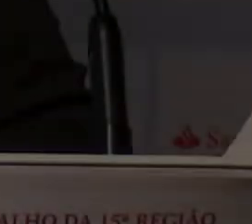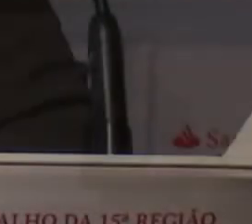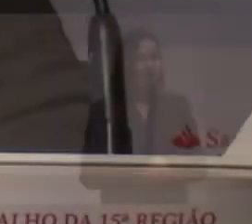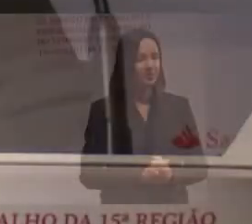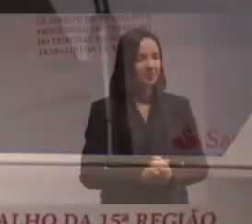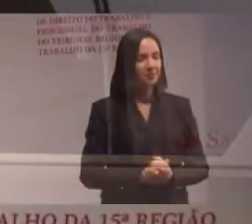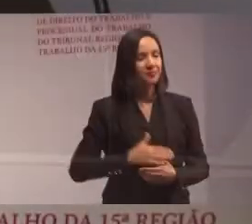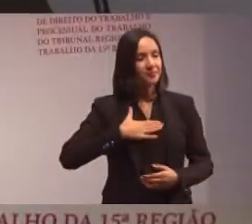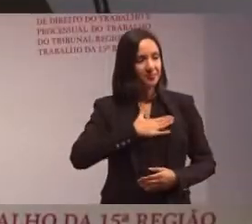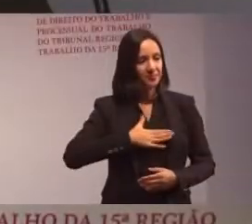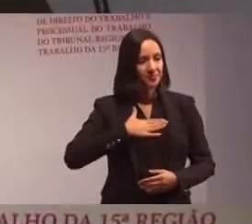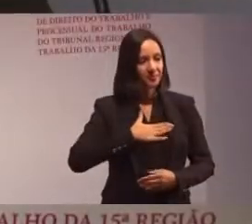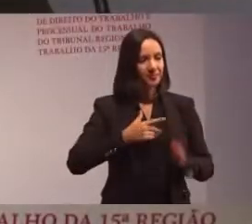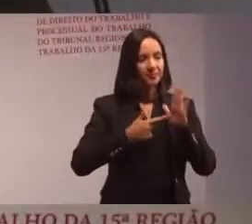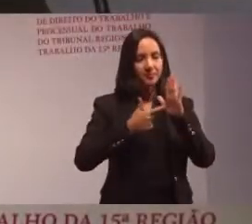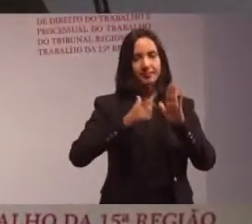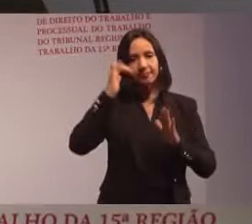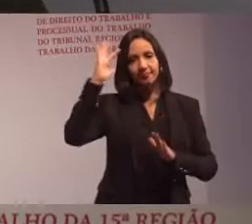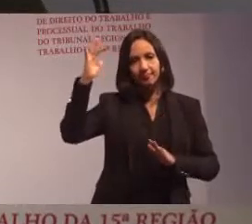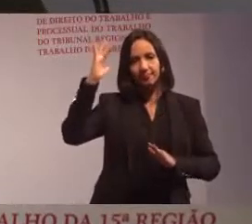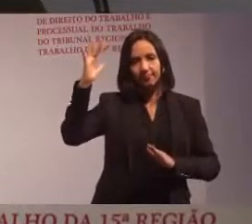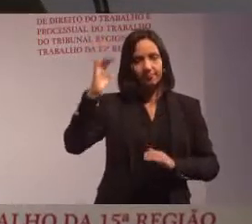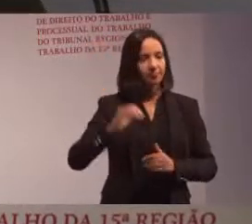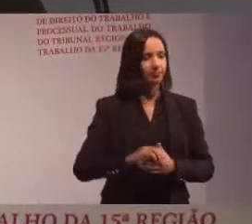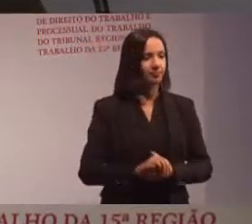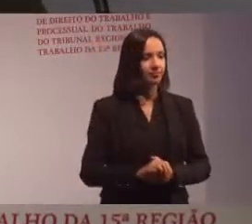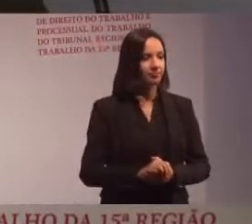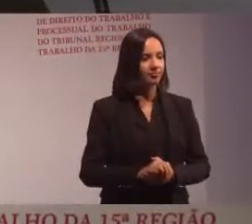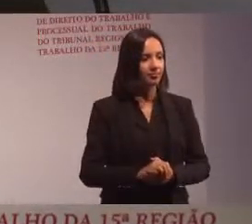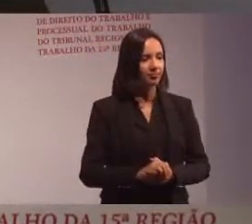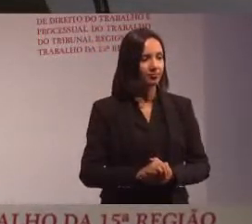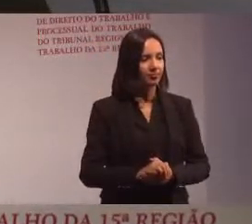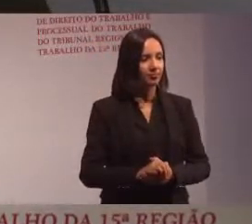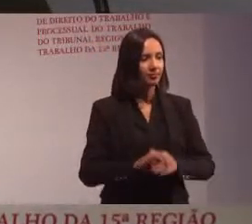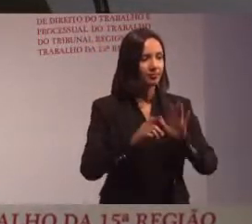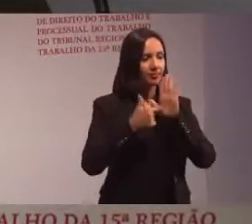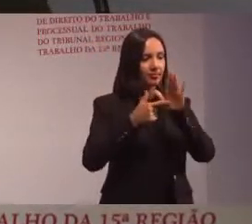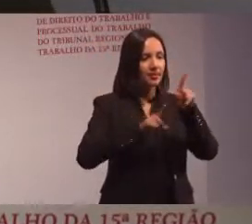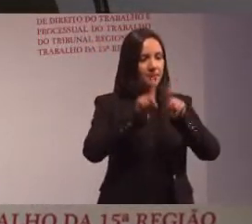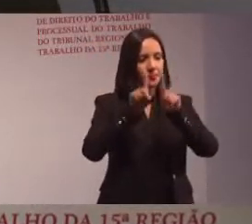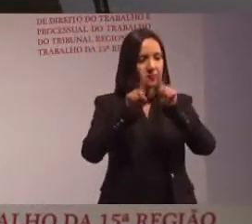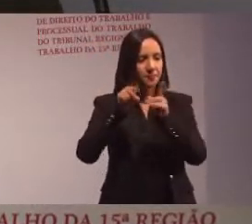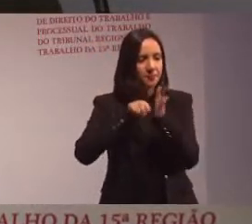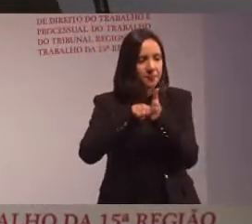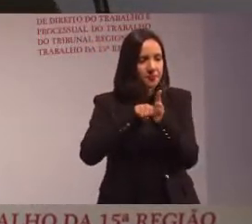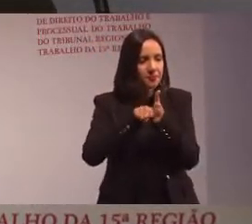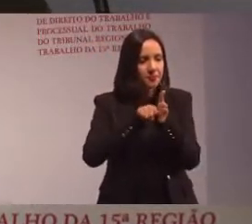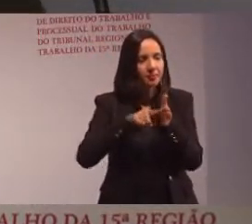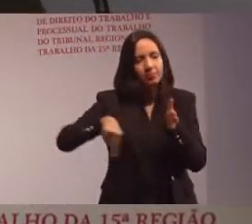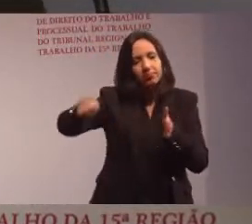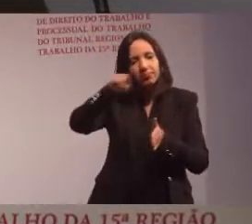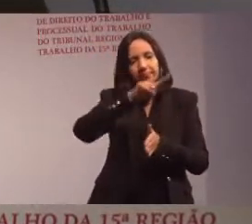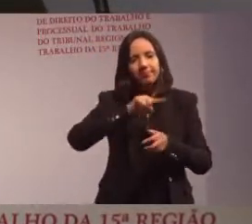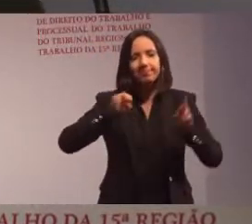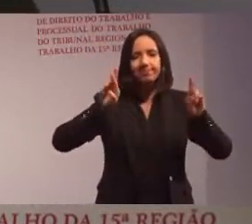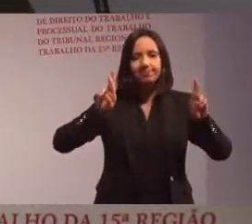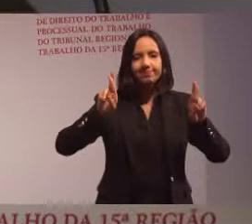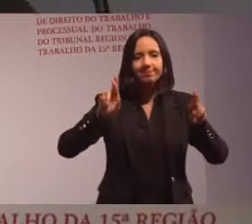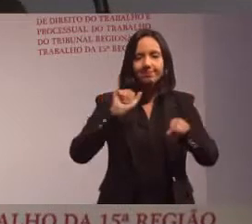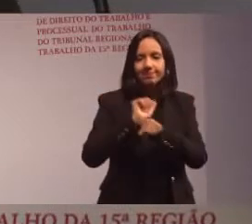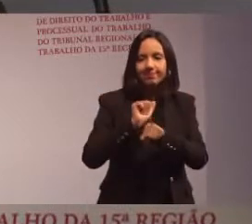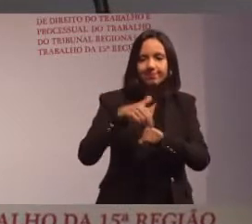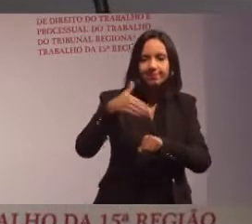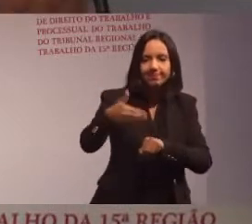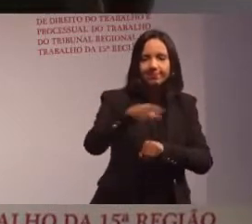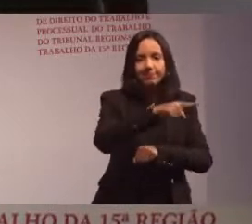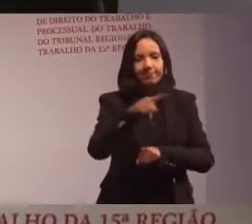Agora, eu gostaria de trazer, na perspectiva da OCDE, um pouco daquilo que a gente pode esperar, né? Aquilo que a gente já está vendo